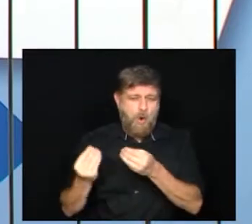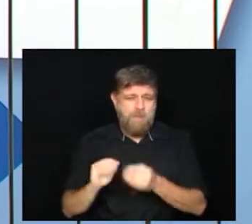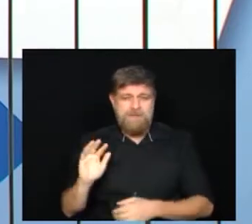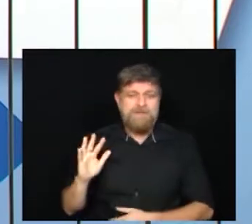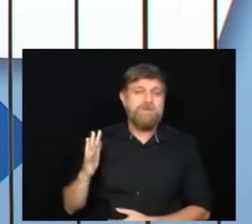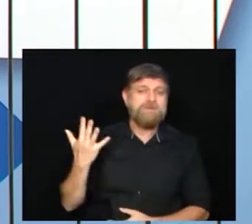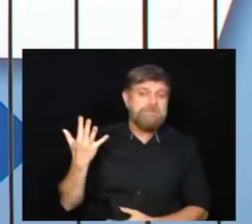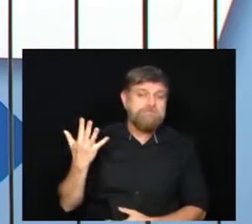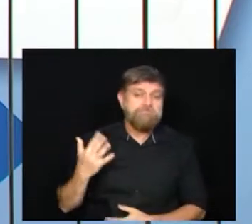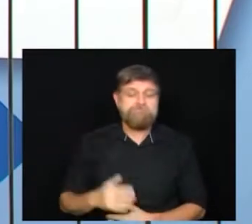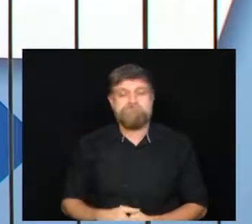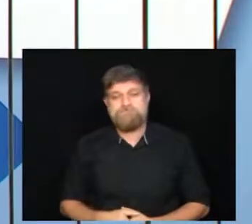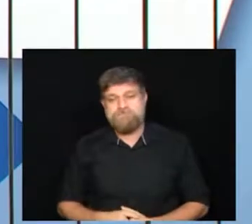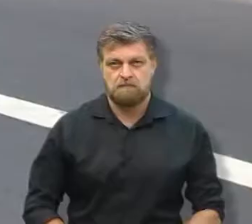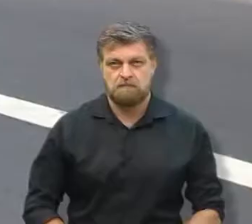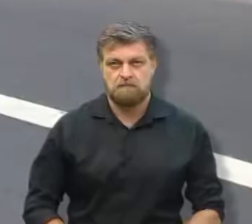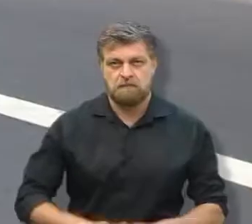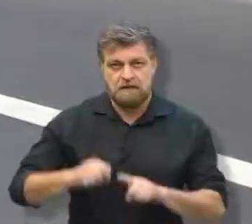situação.